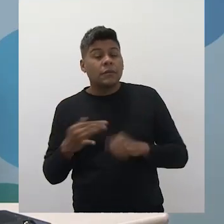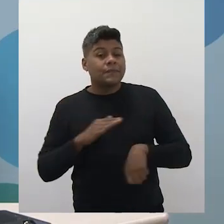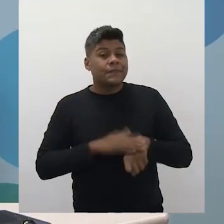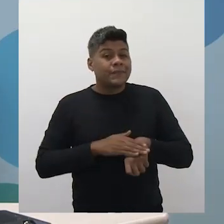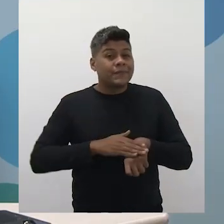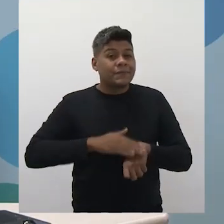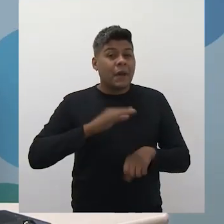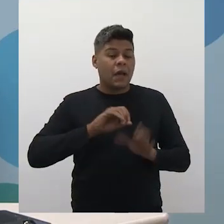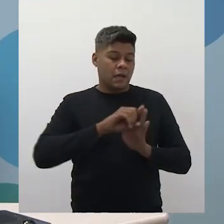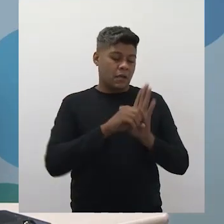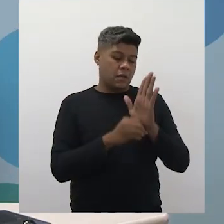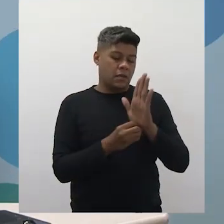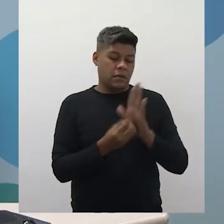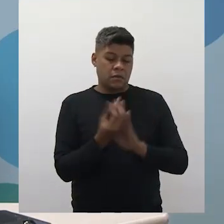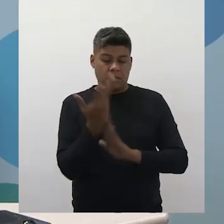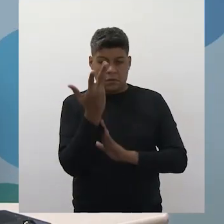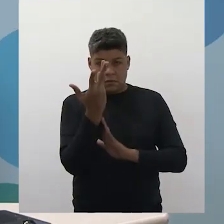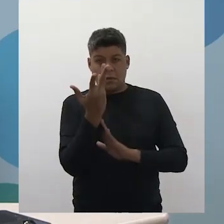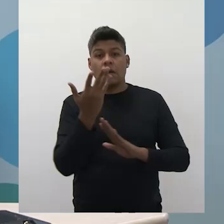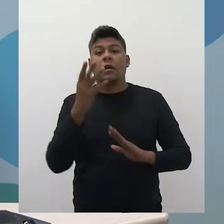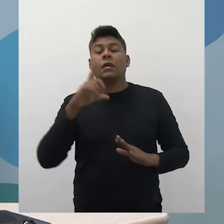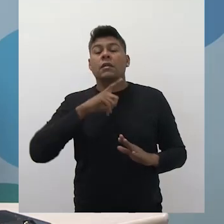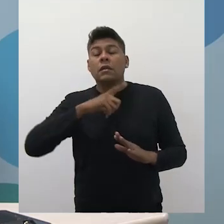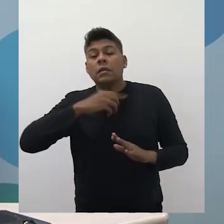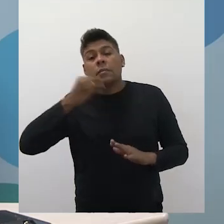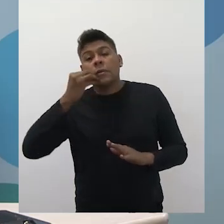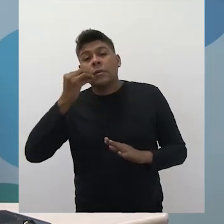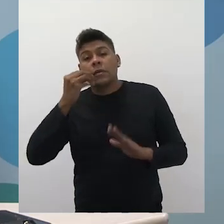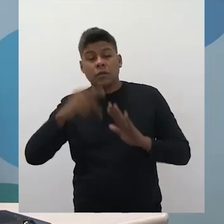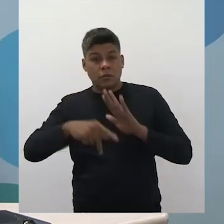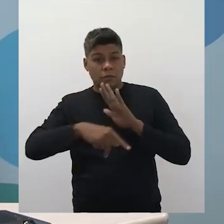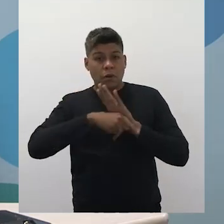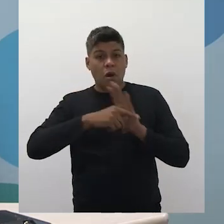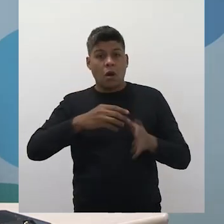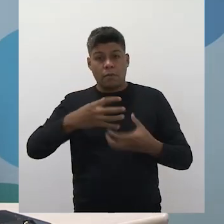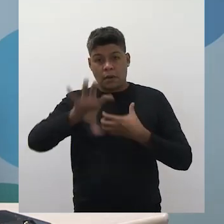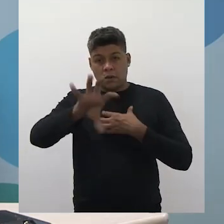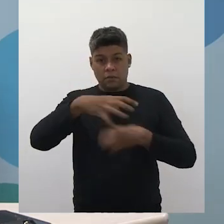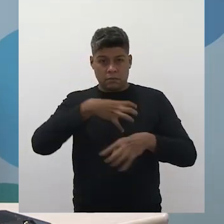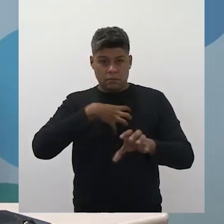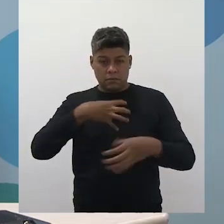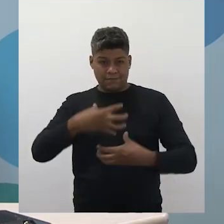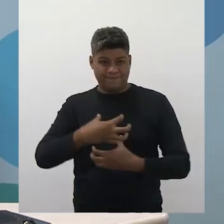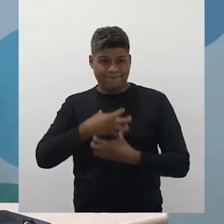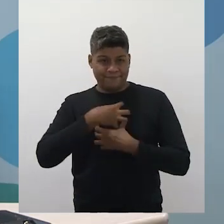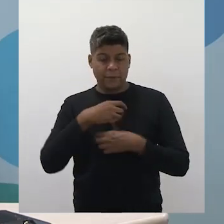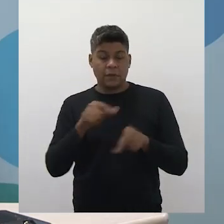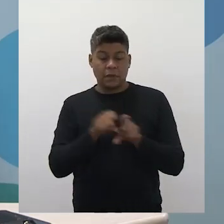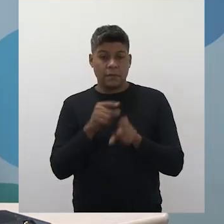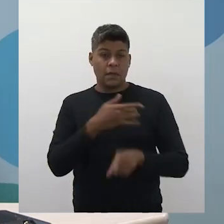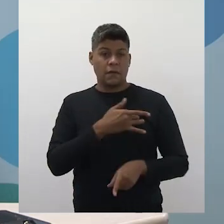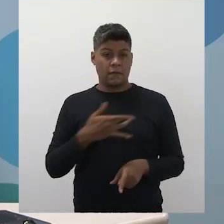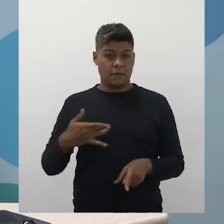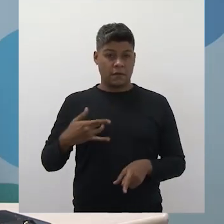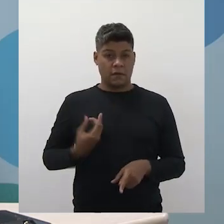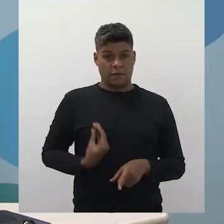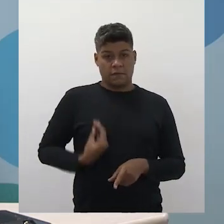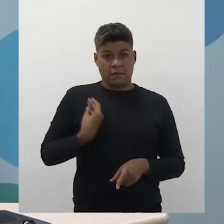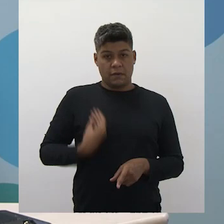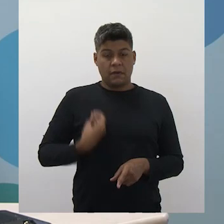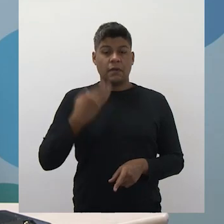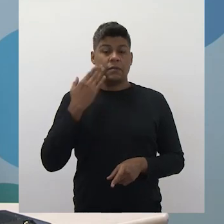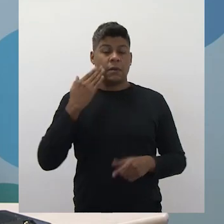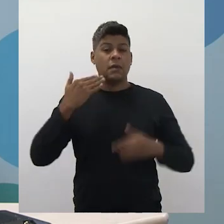questão da sustentabilidade. Nós vamos trabalhar essa perspectiva da nossa sensibilização e na questão da vida saudável, para o